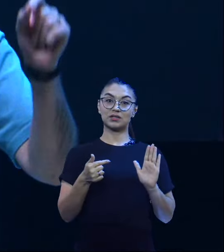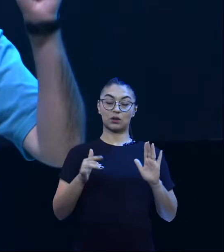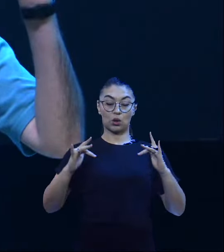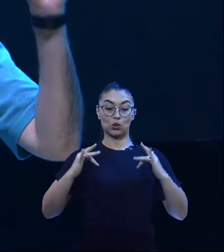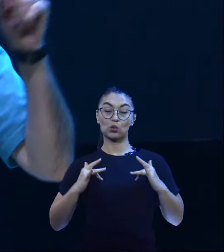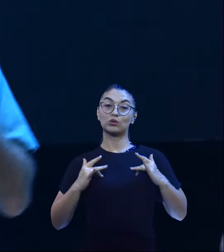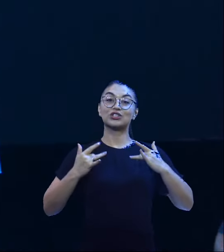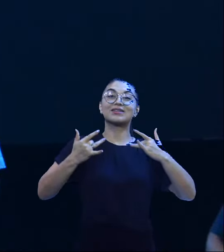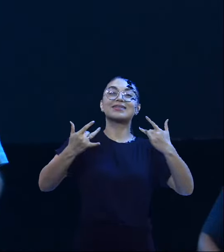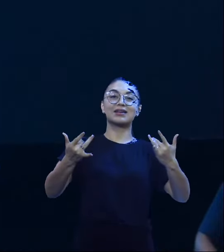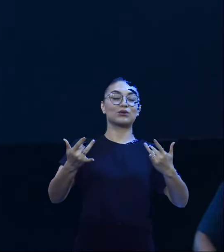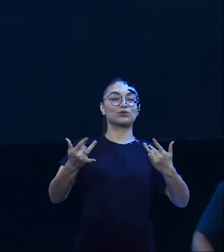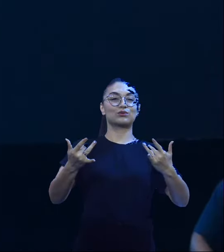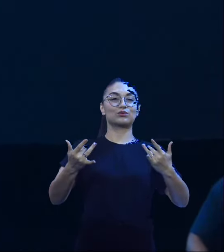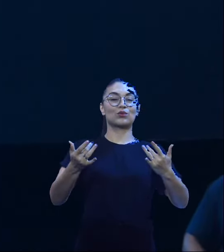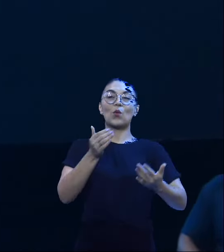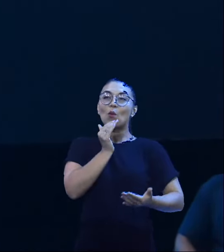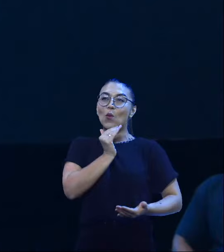generoso ato de contribuir.